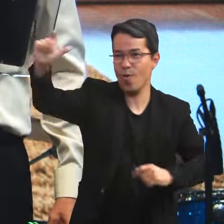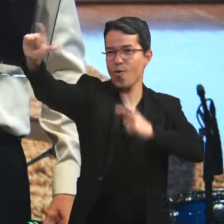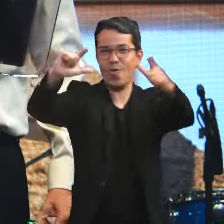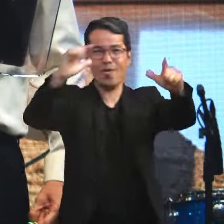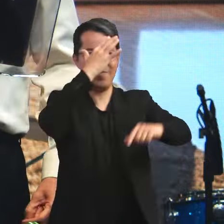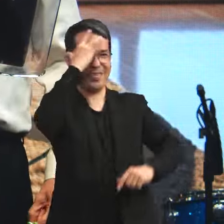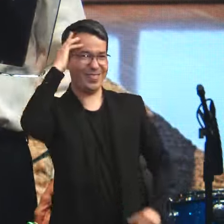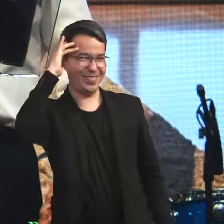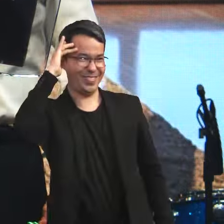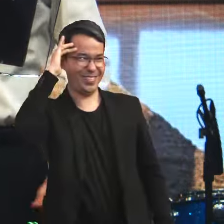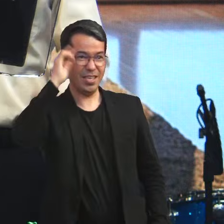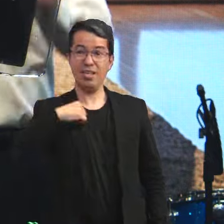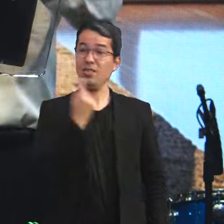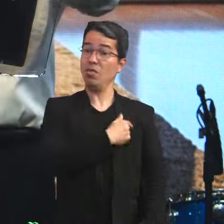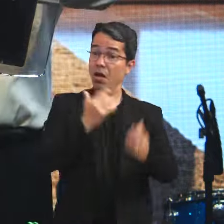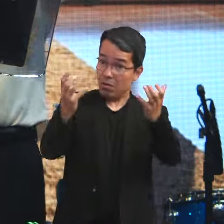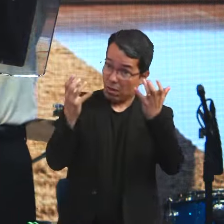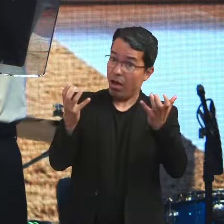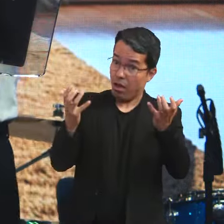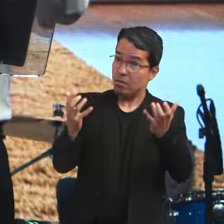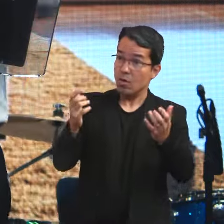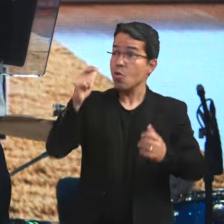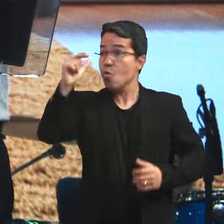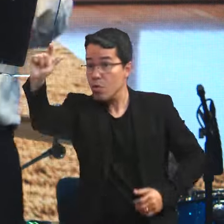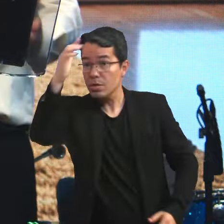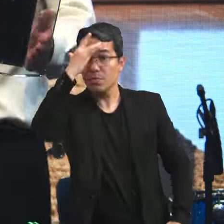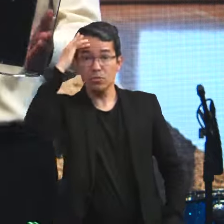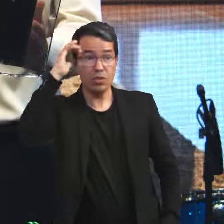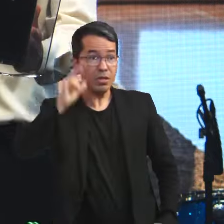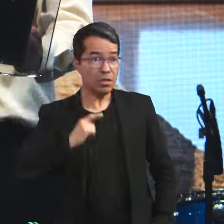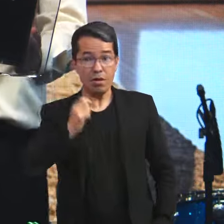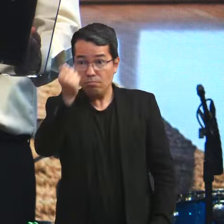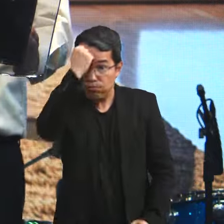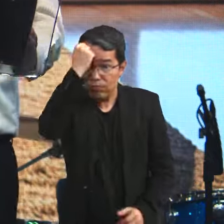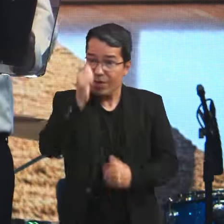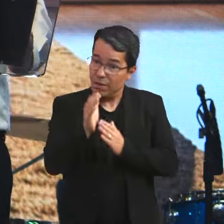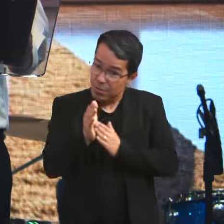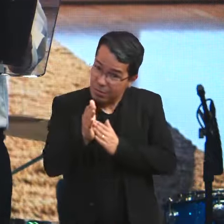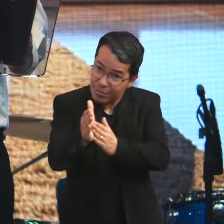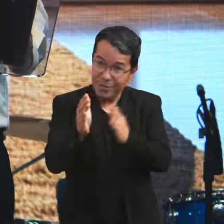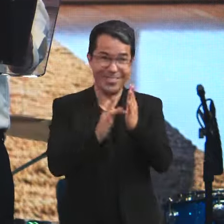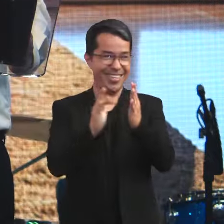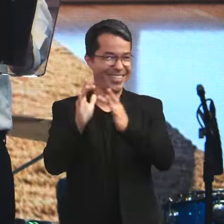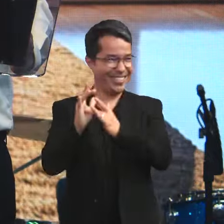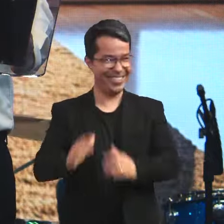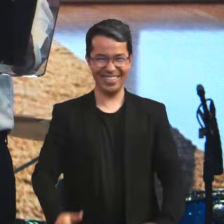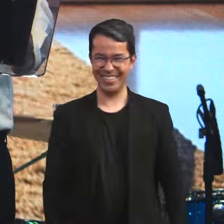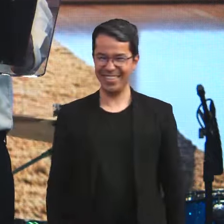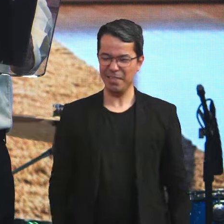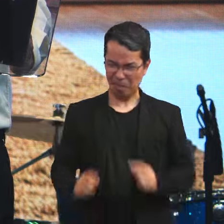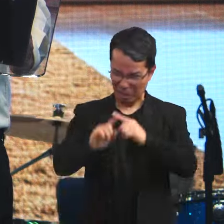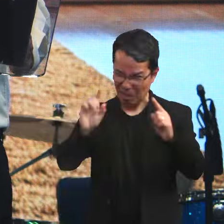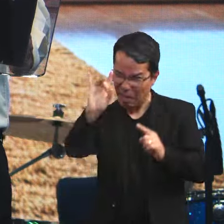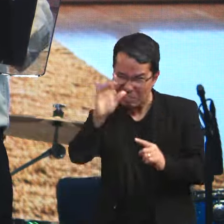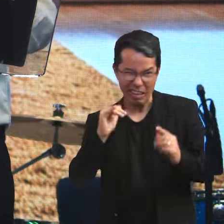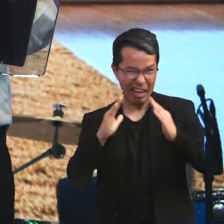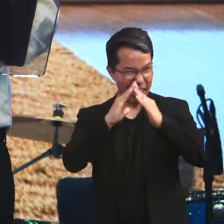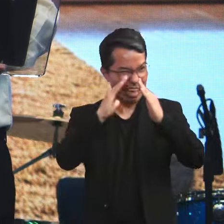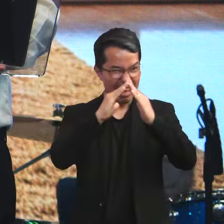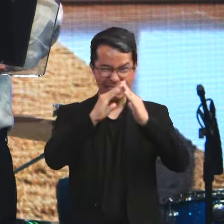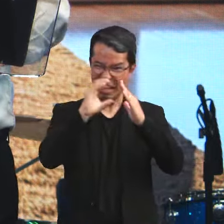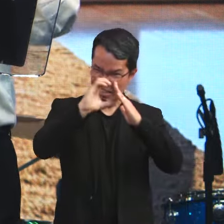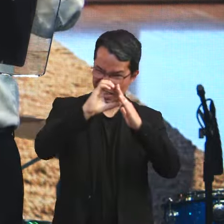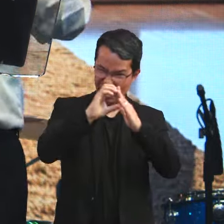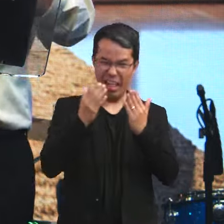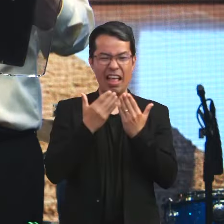alcançar outras pessoas para Jesus ISO não acontecerá apenas ao abrir uma reunião em casa